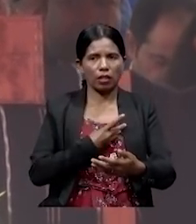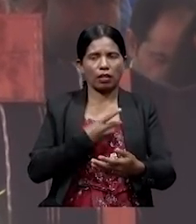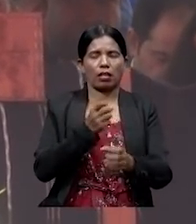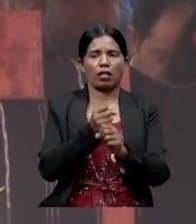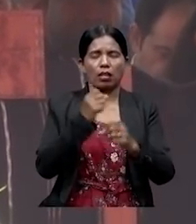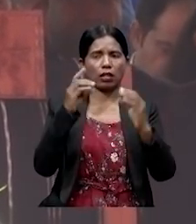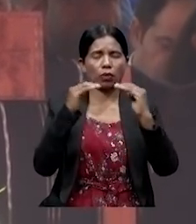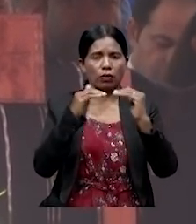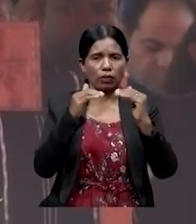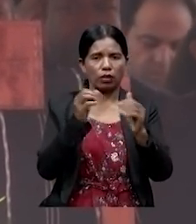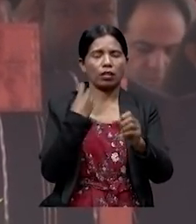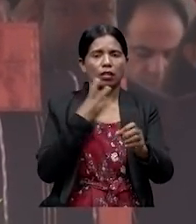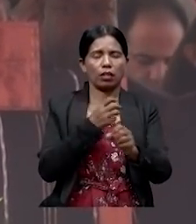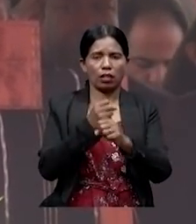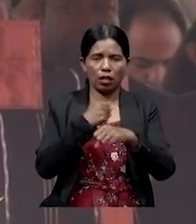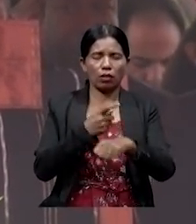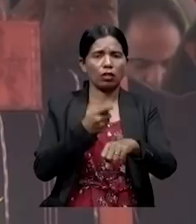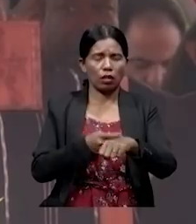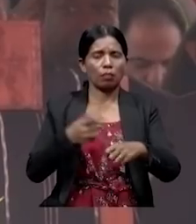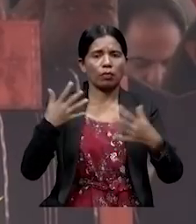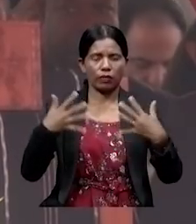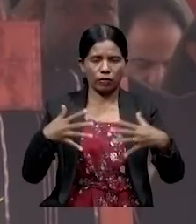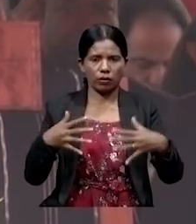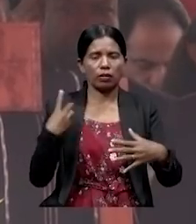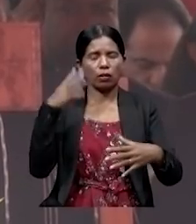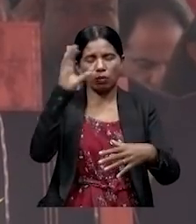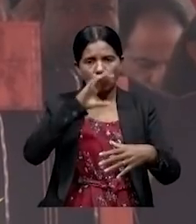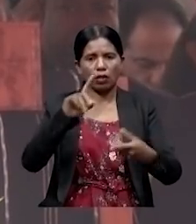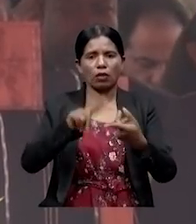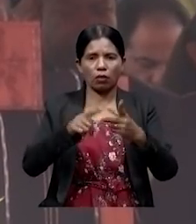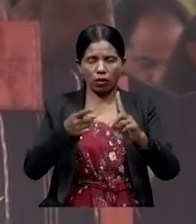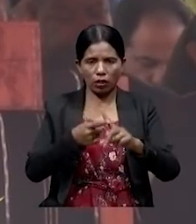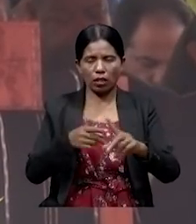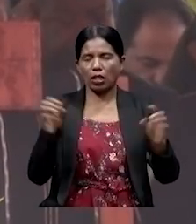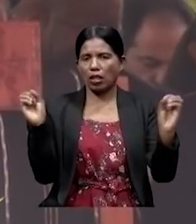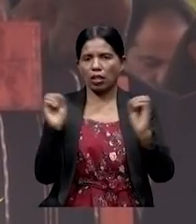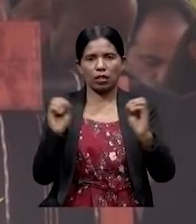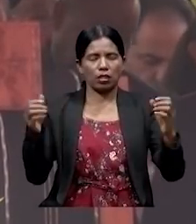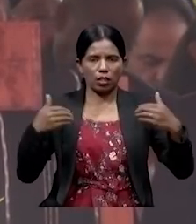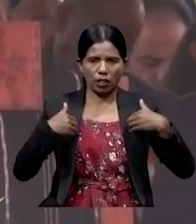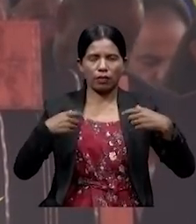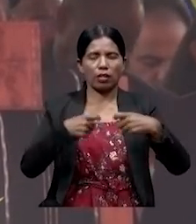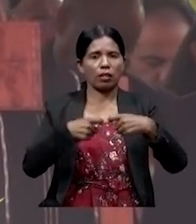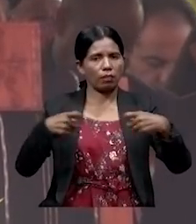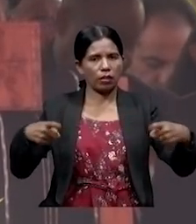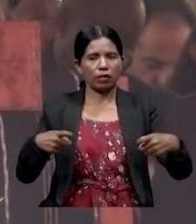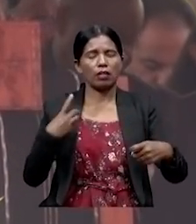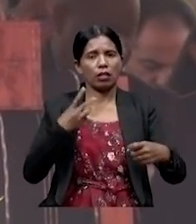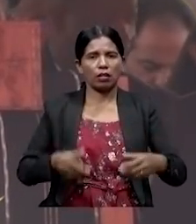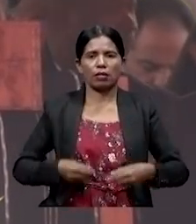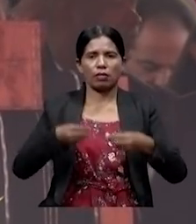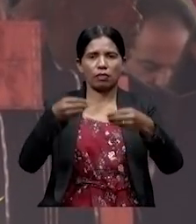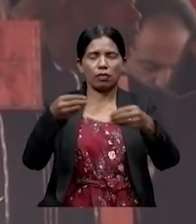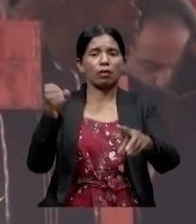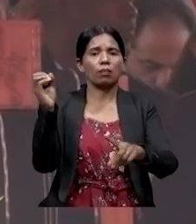ita desde tempo luta queda. Busca amigos, la hija inimigos. E se for prioridade, vá